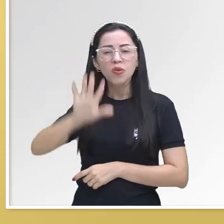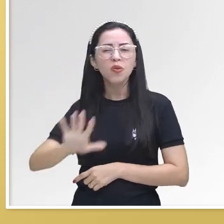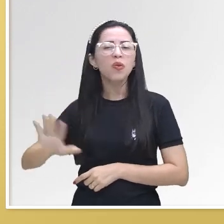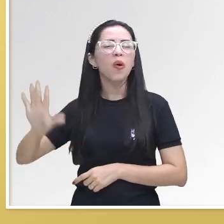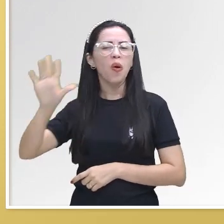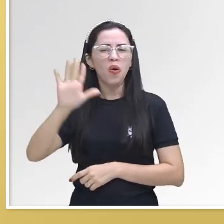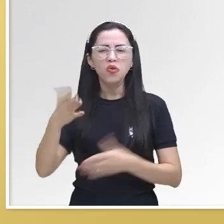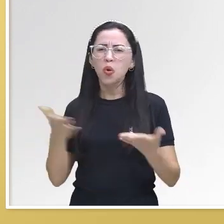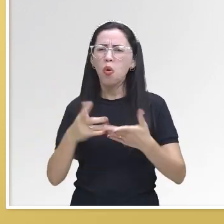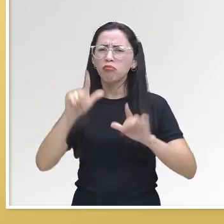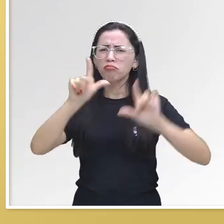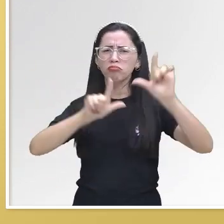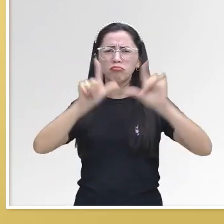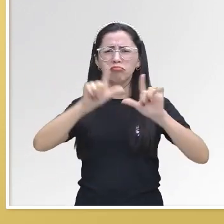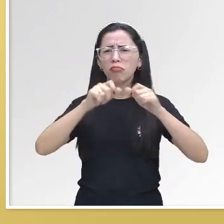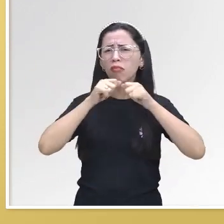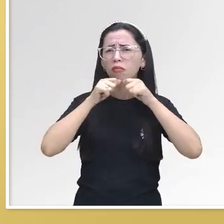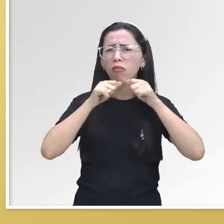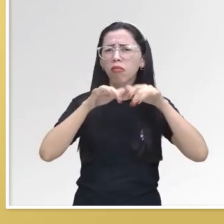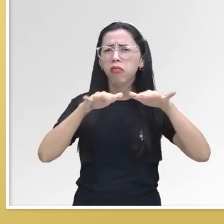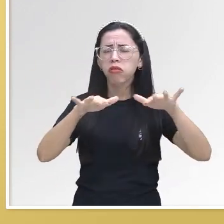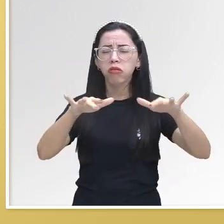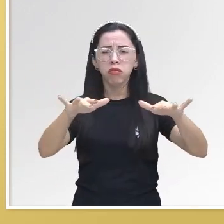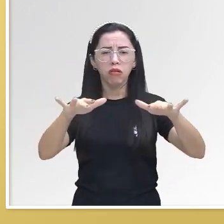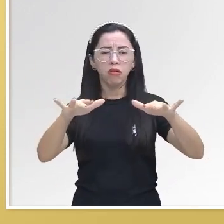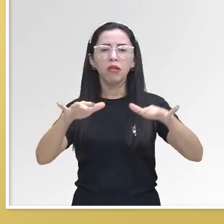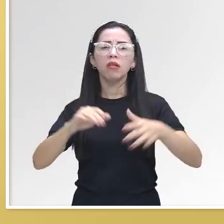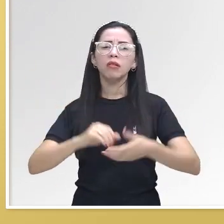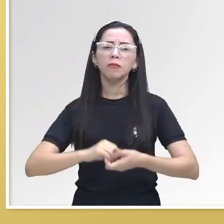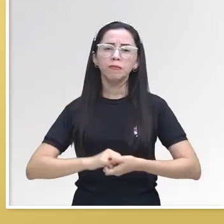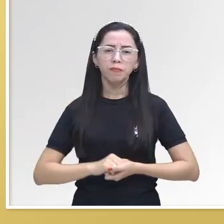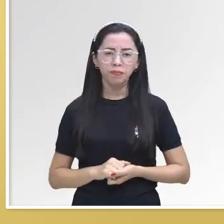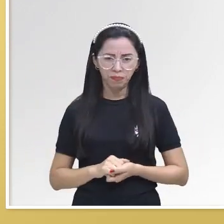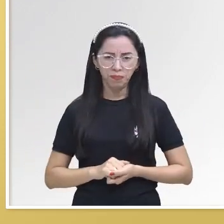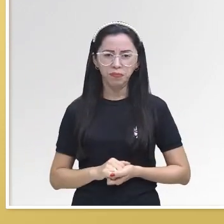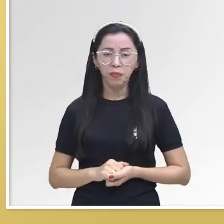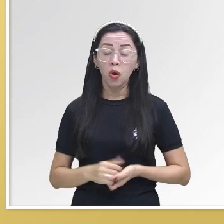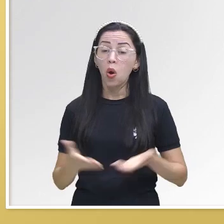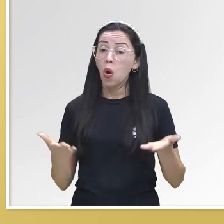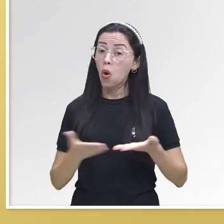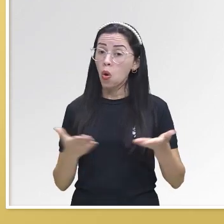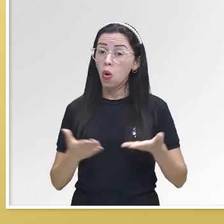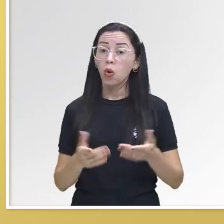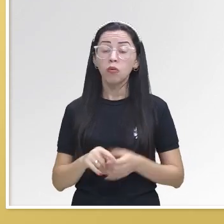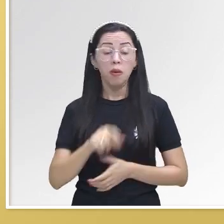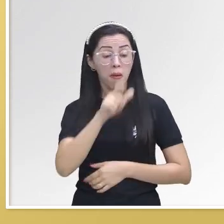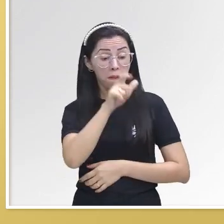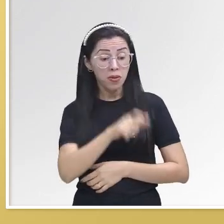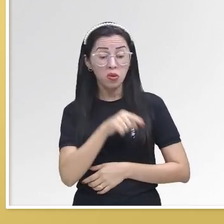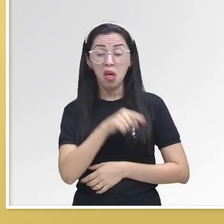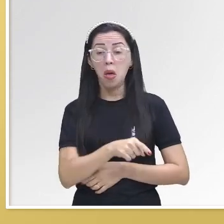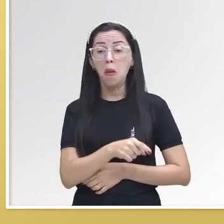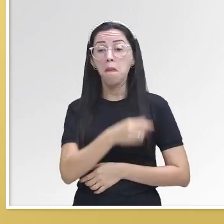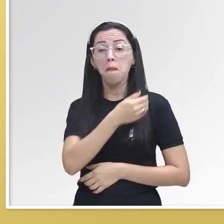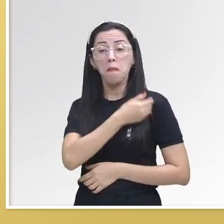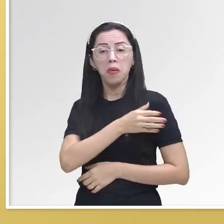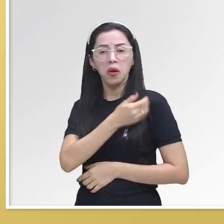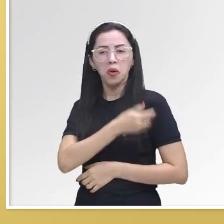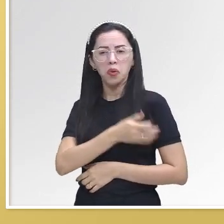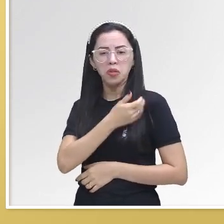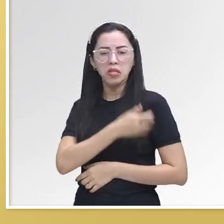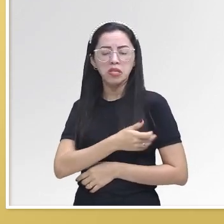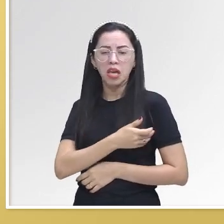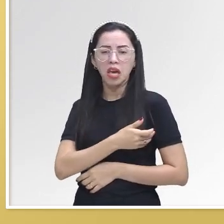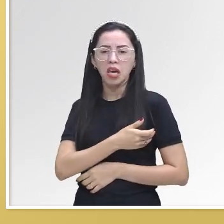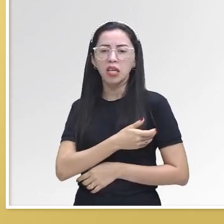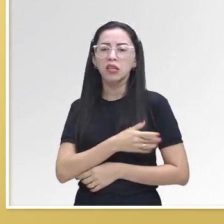tão relevante e criminosa que hoje os xenofóbicos, aqueles que praticam o xenofobismo, eles não fazem a